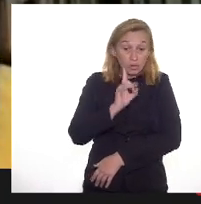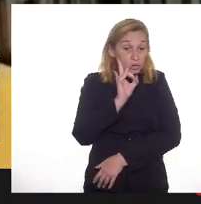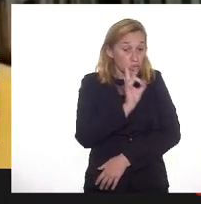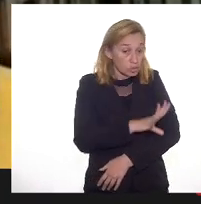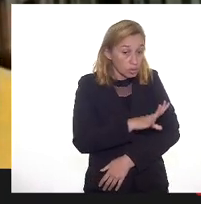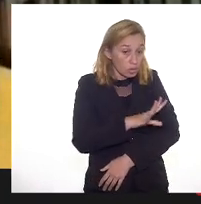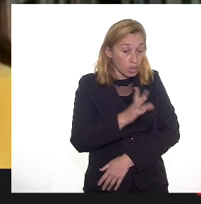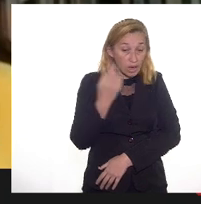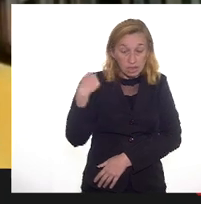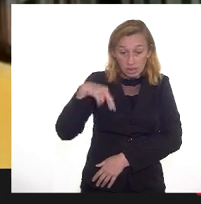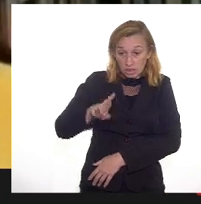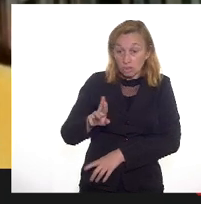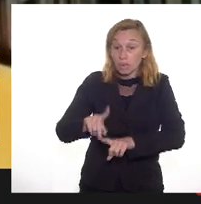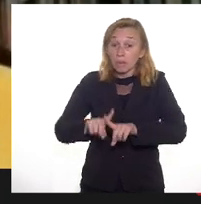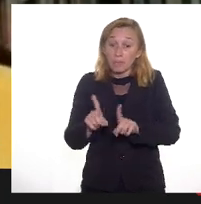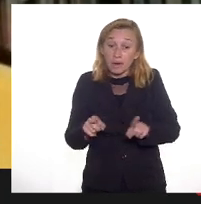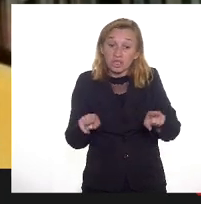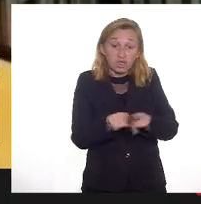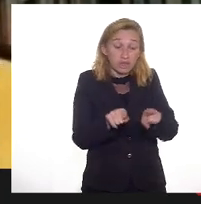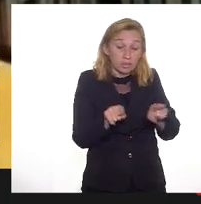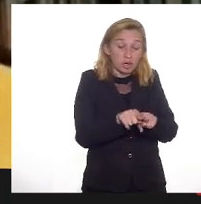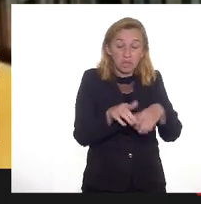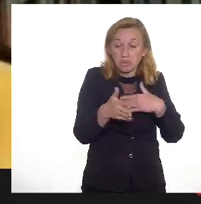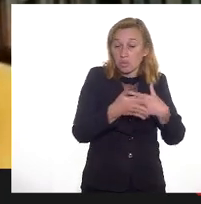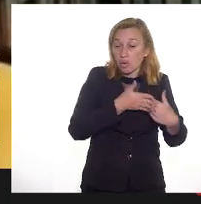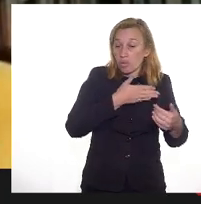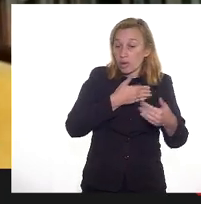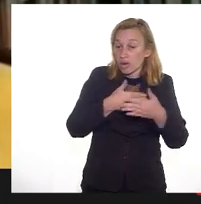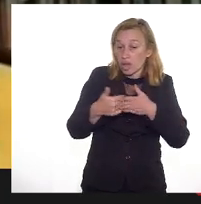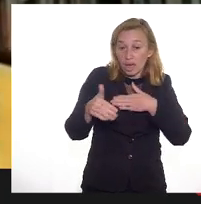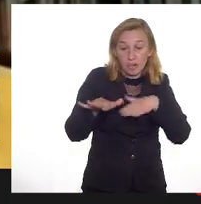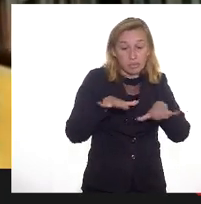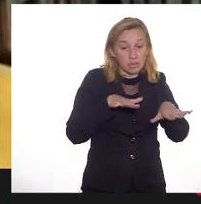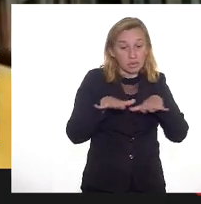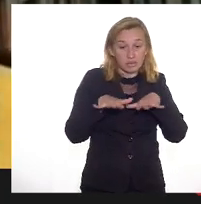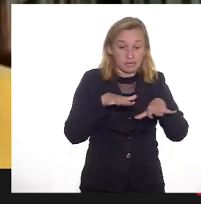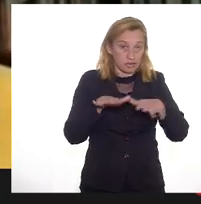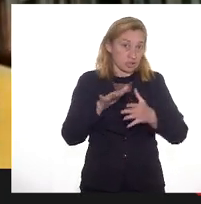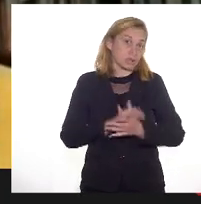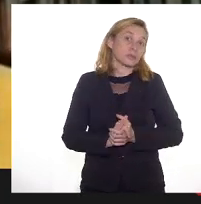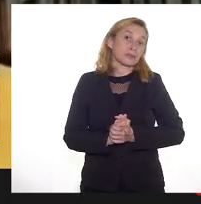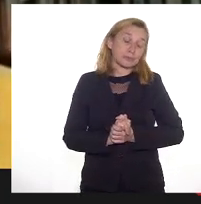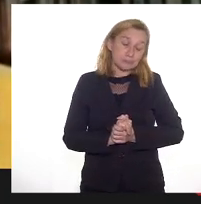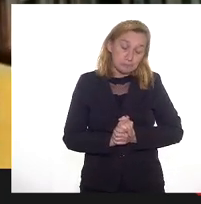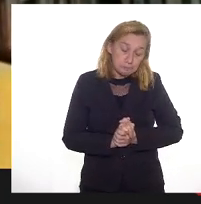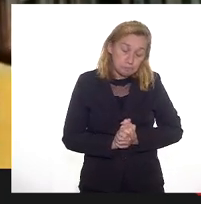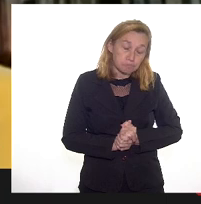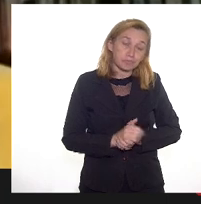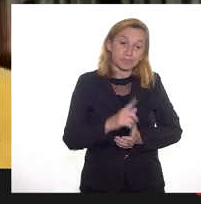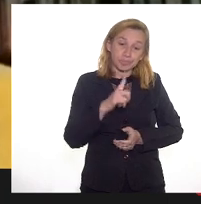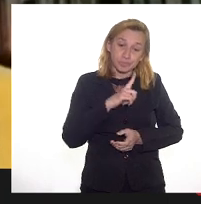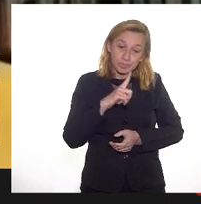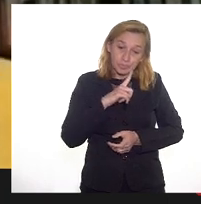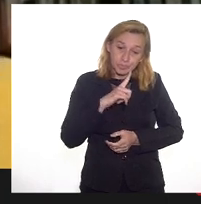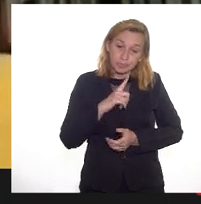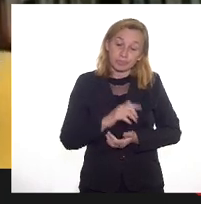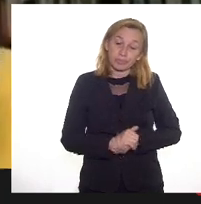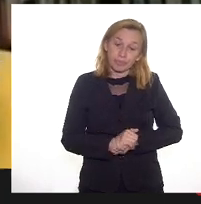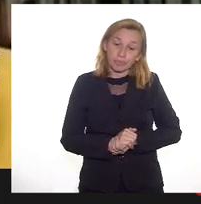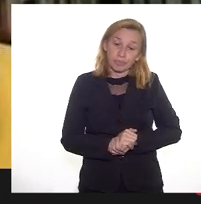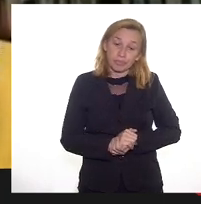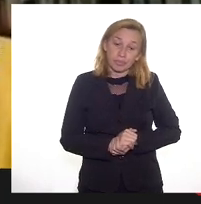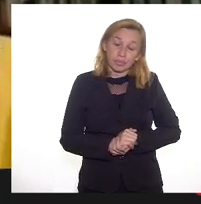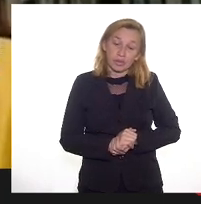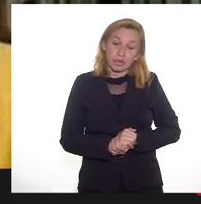as religiões, mas também quaisquer manifestações que tivessem a matriz